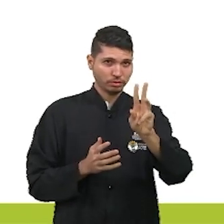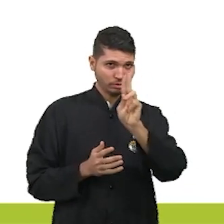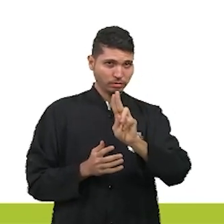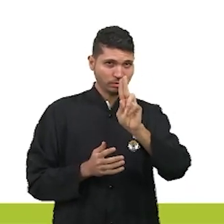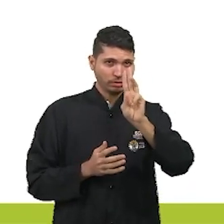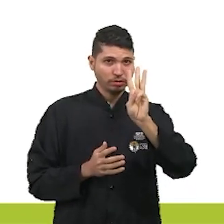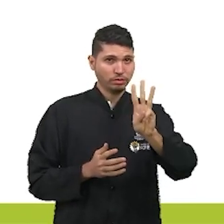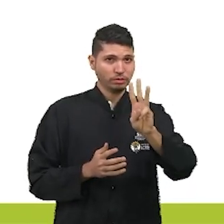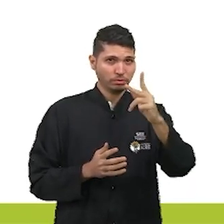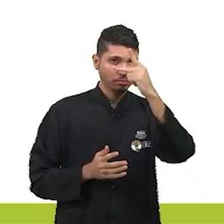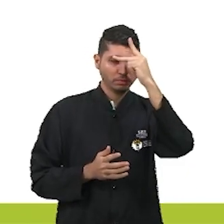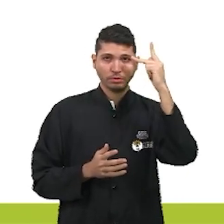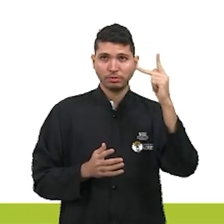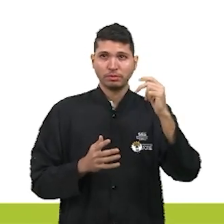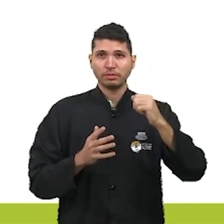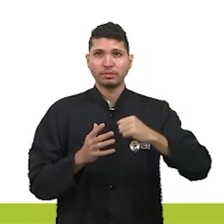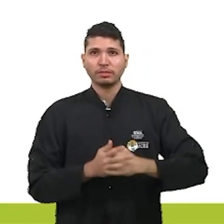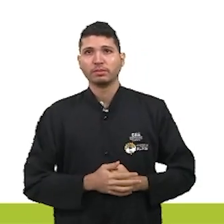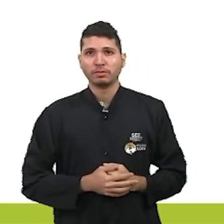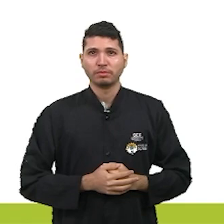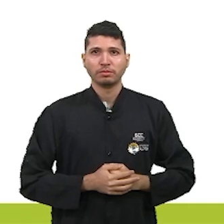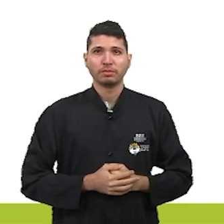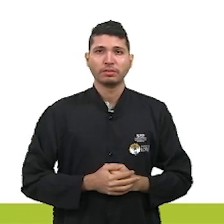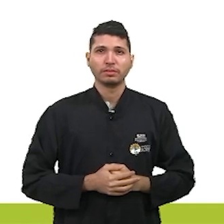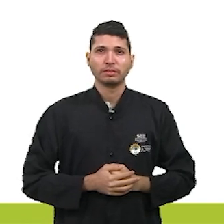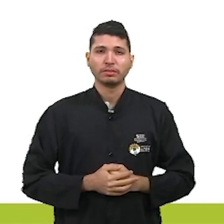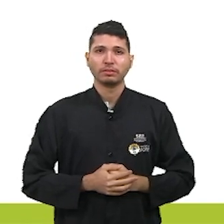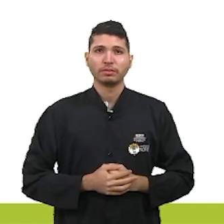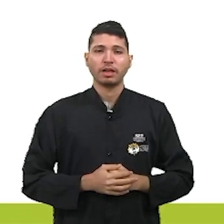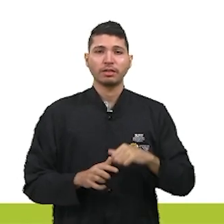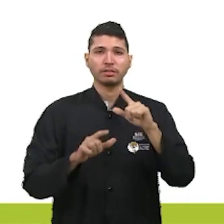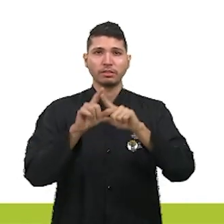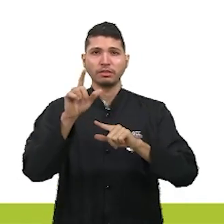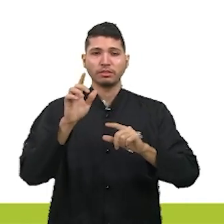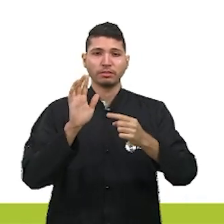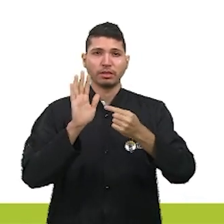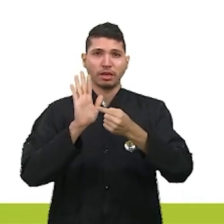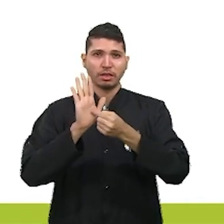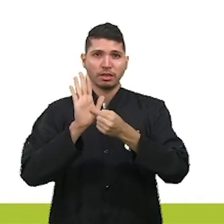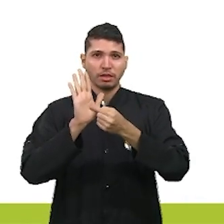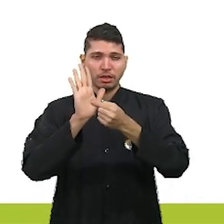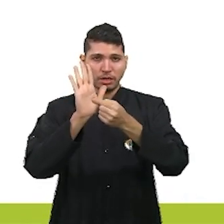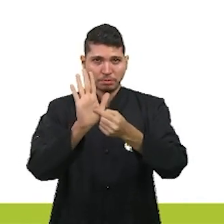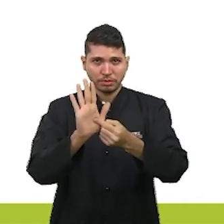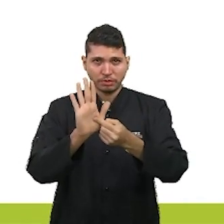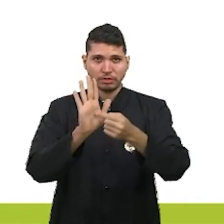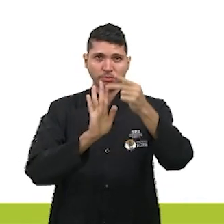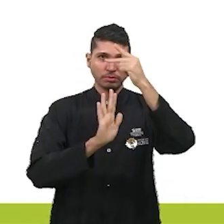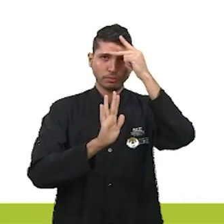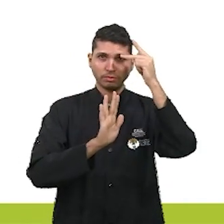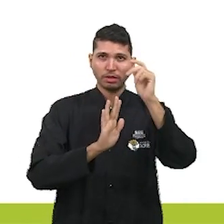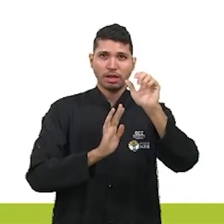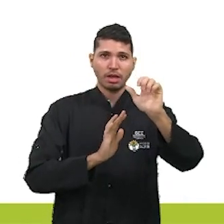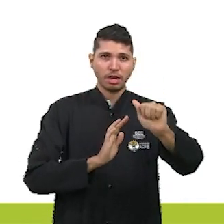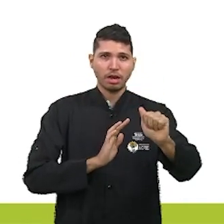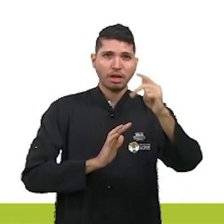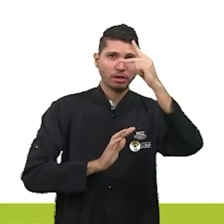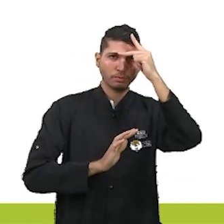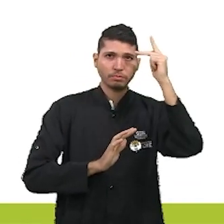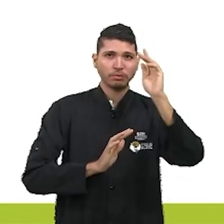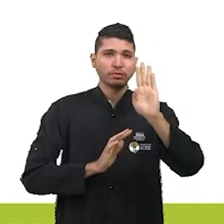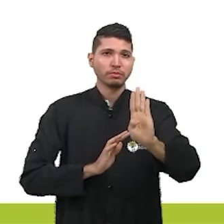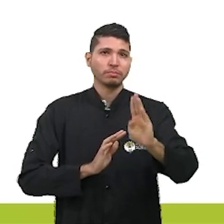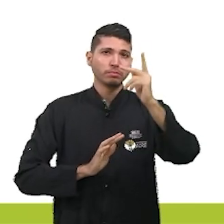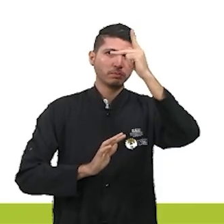Então, eu vou supor que as pessoas em questão têm iniciais A, B e C. Então, a pessoa A, B e